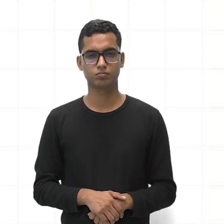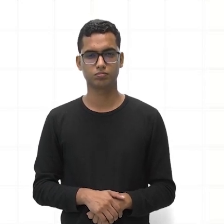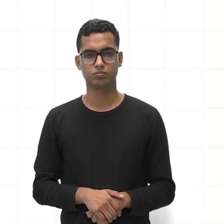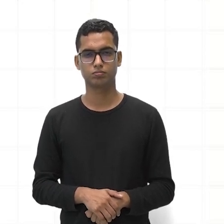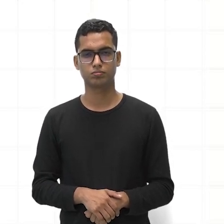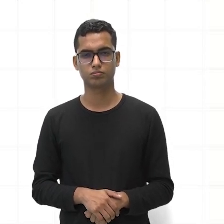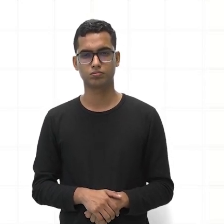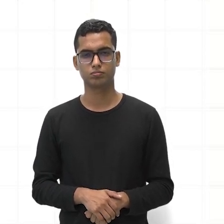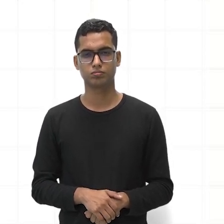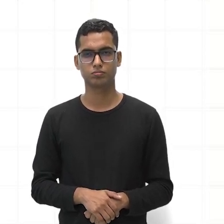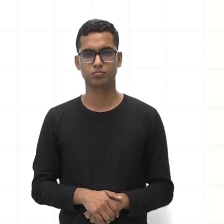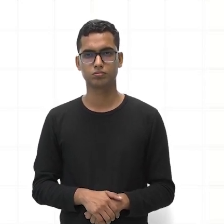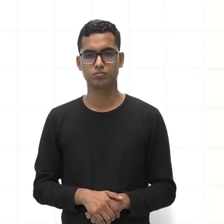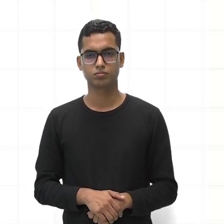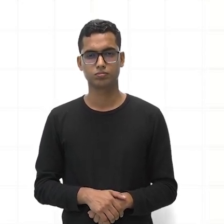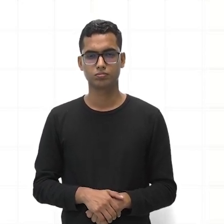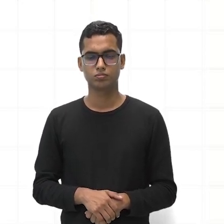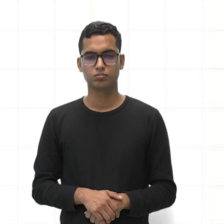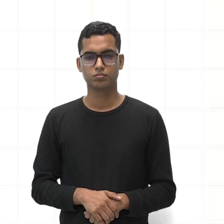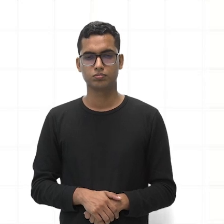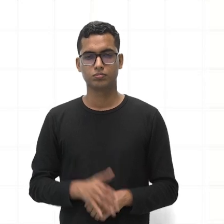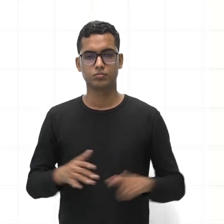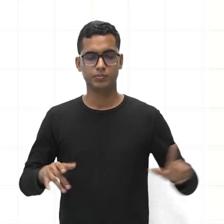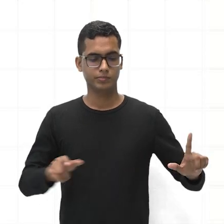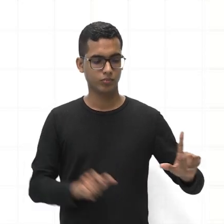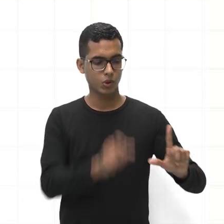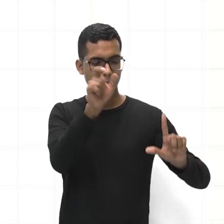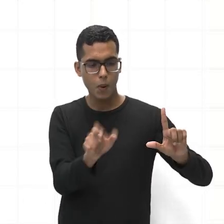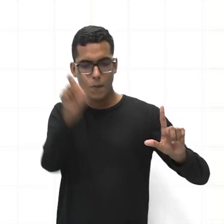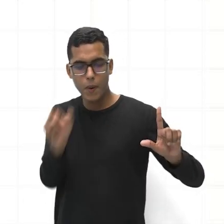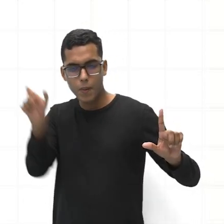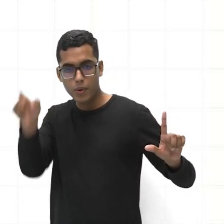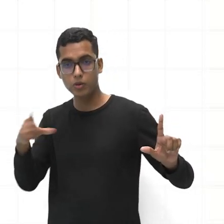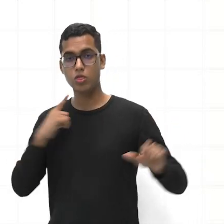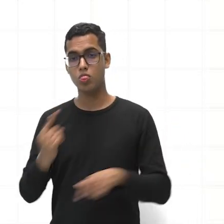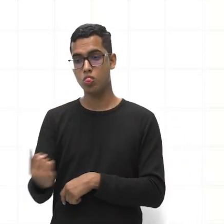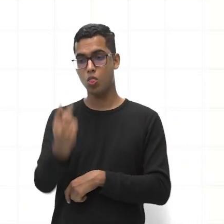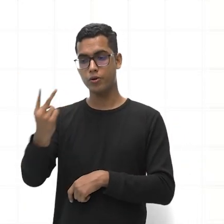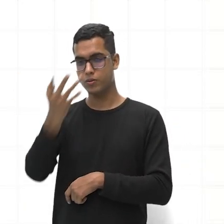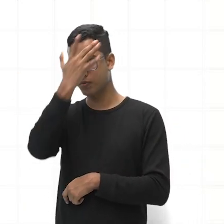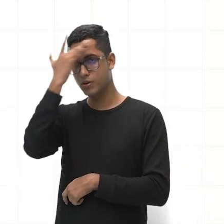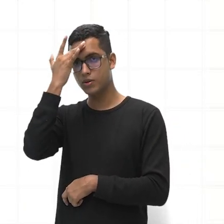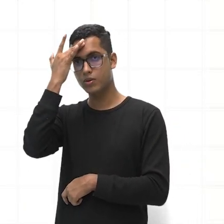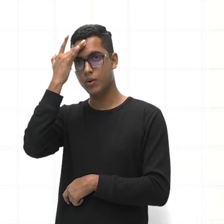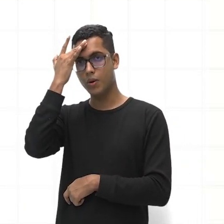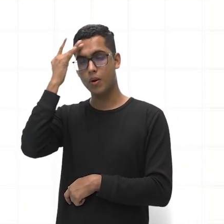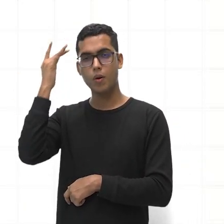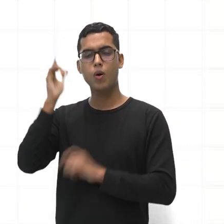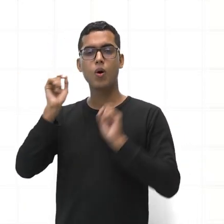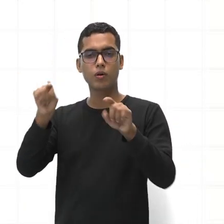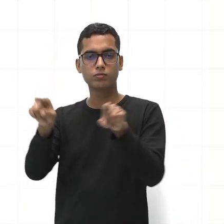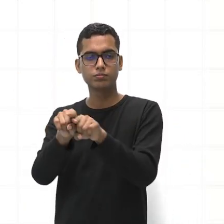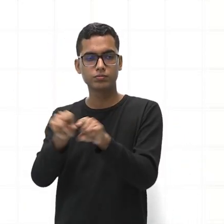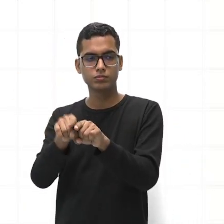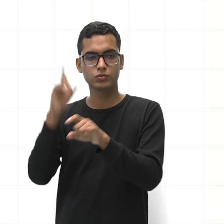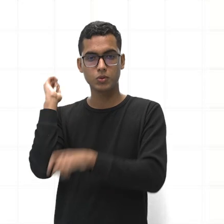Então, constatou-se que 12 pescadores utilizam pesca com malhadeira, certo?